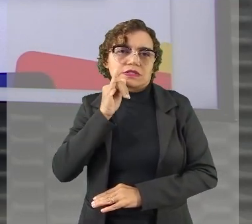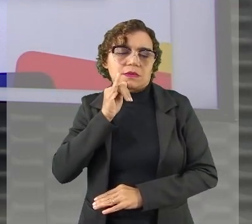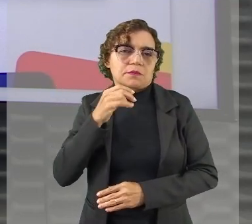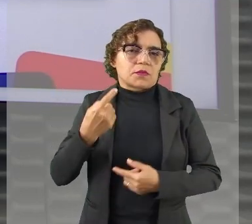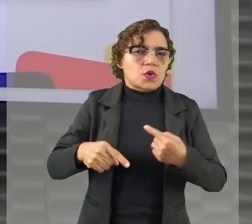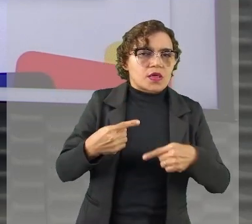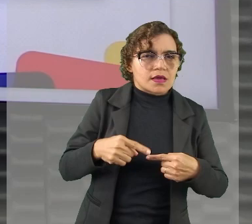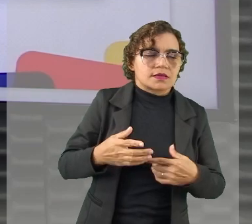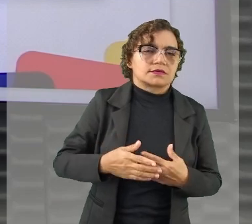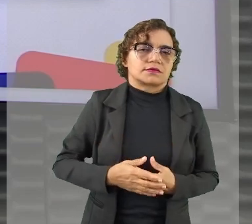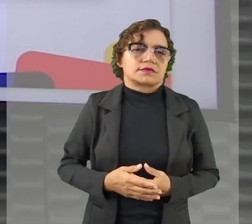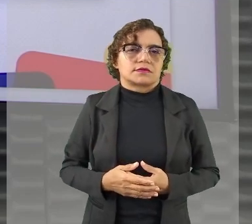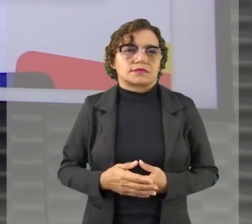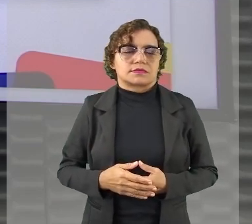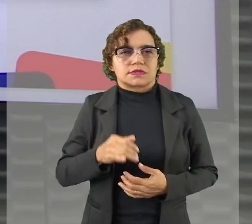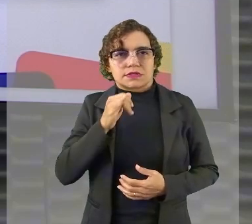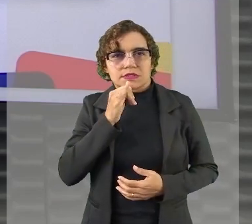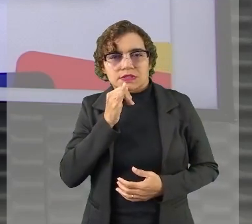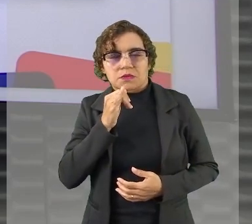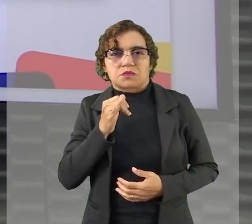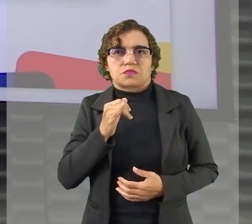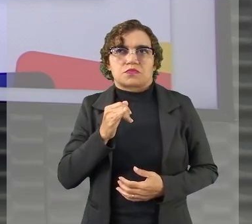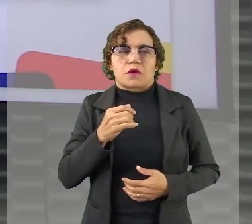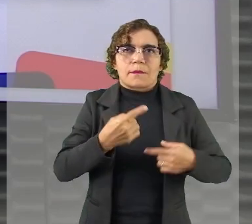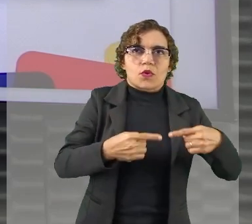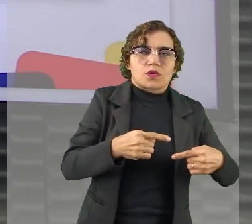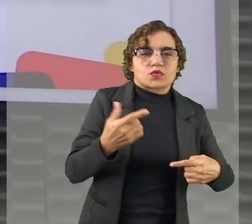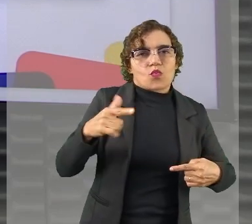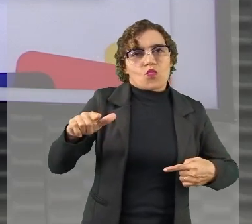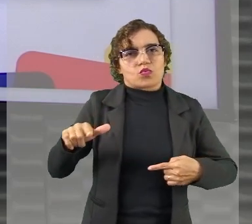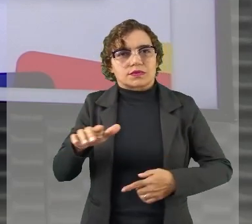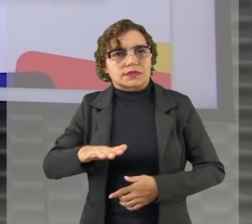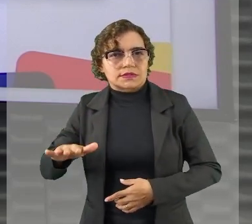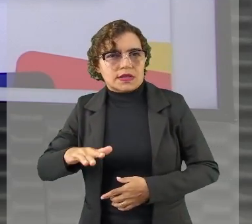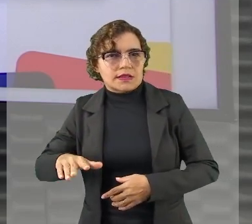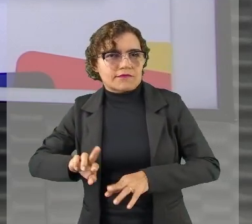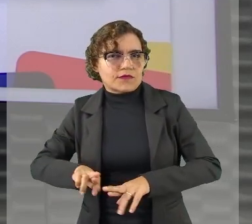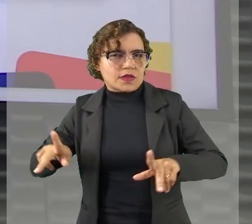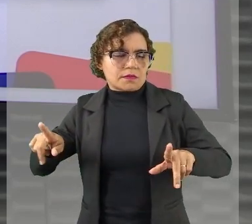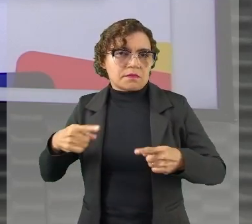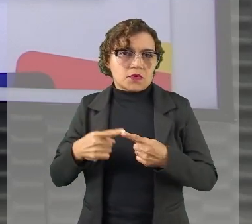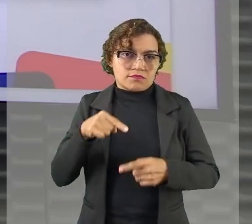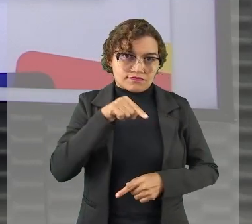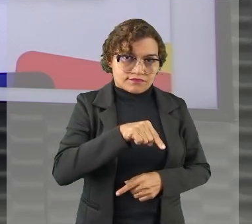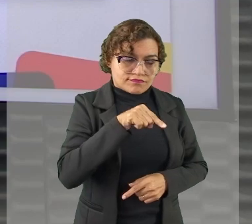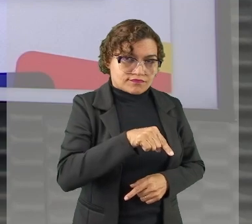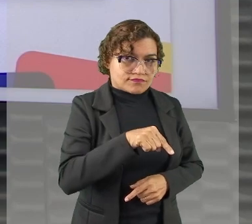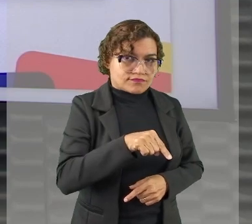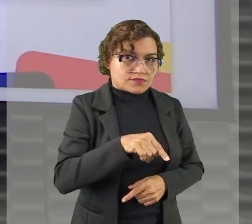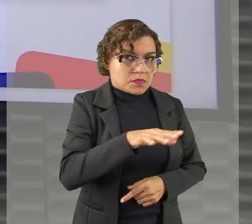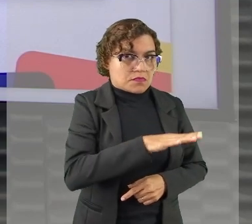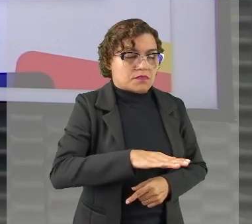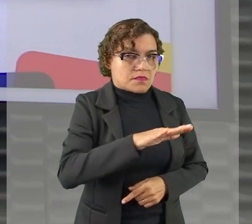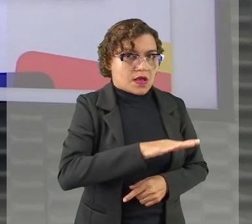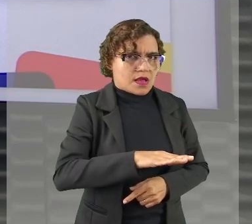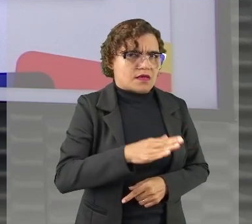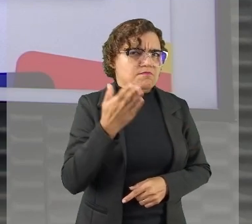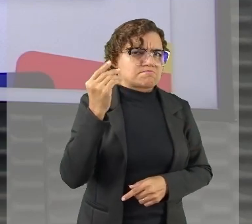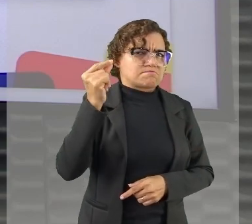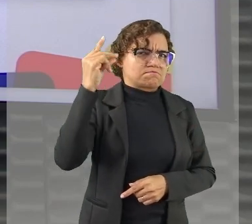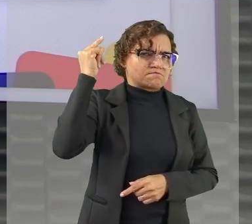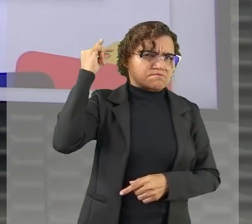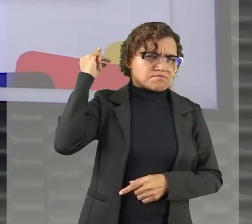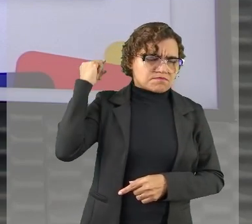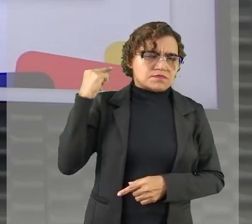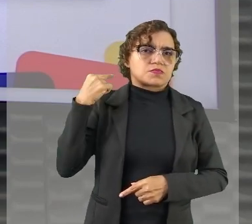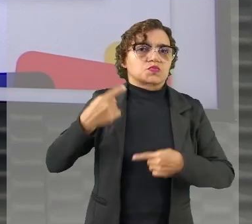filosofia da filosofia política de outras áreas, que ela é uma área da filosofia muito antiga,